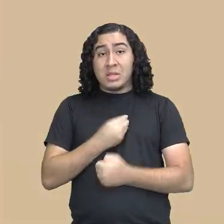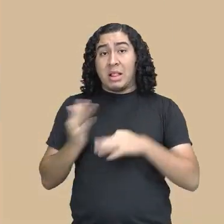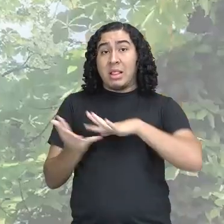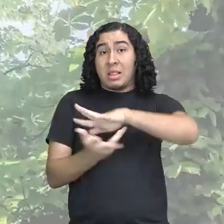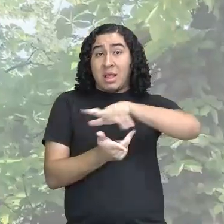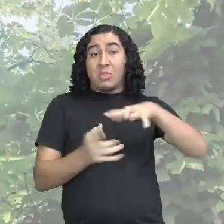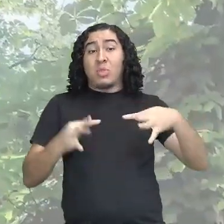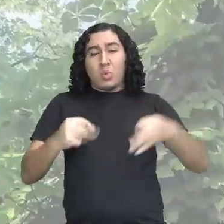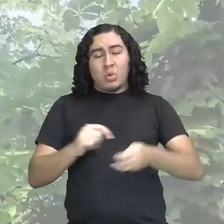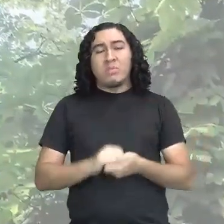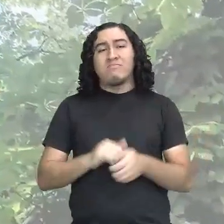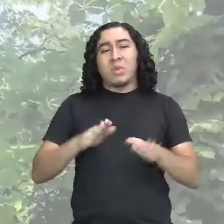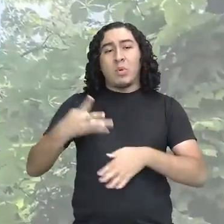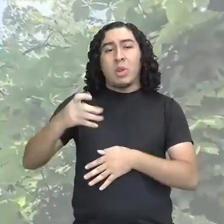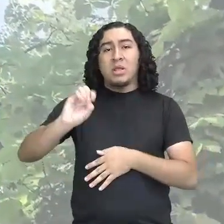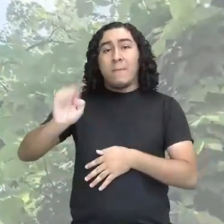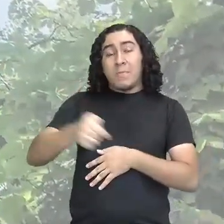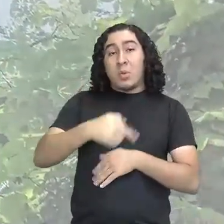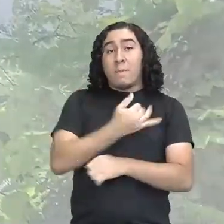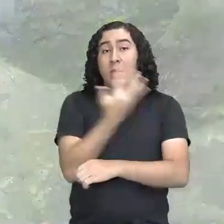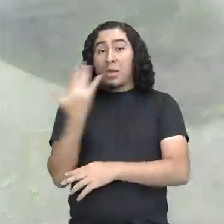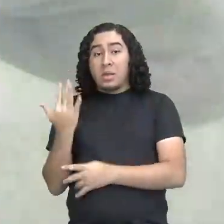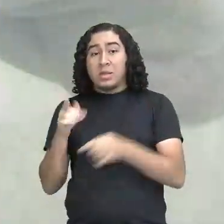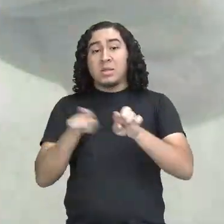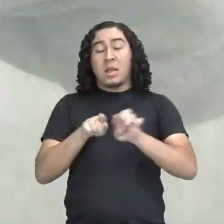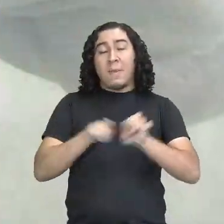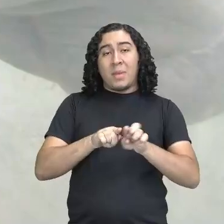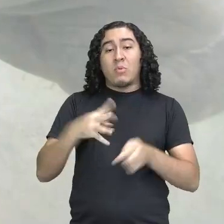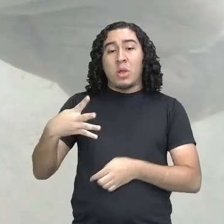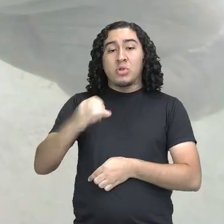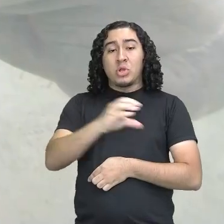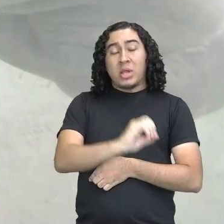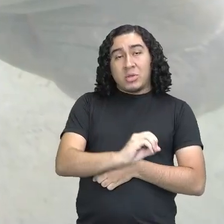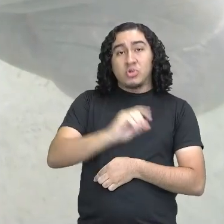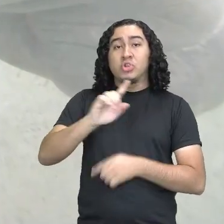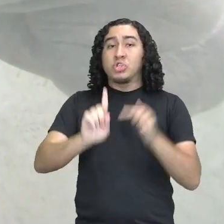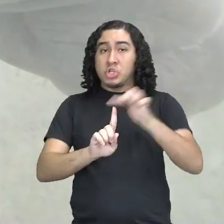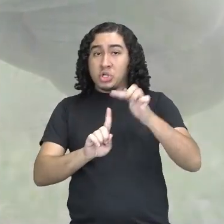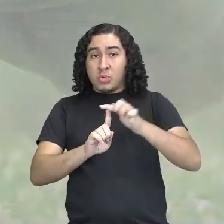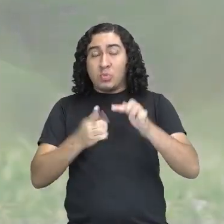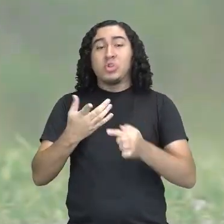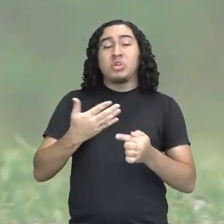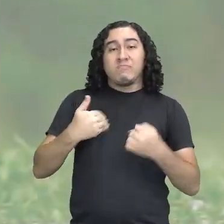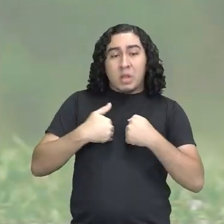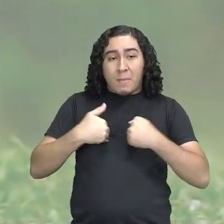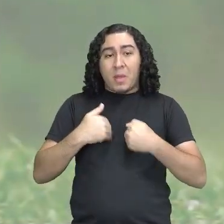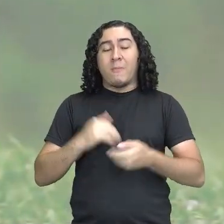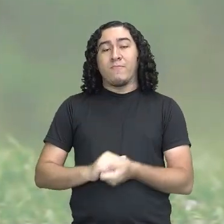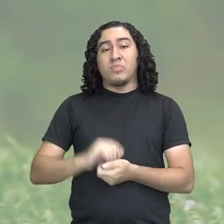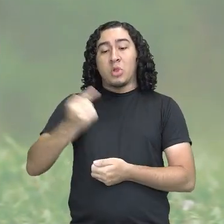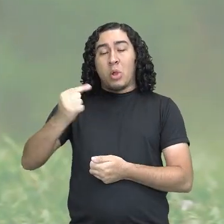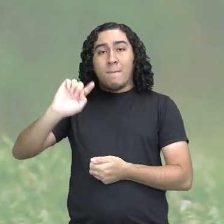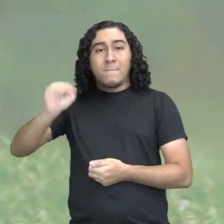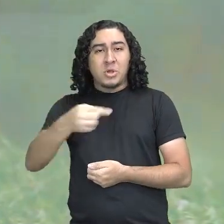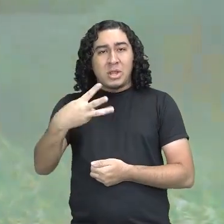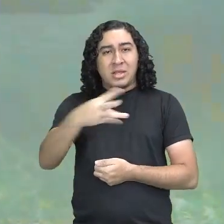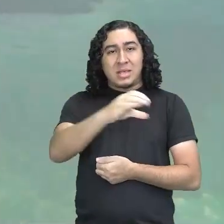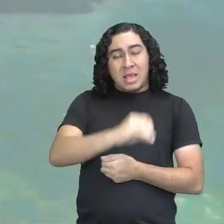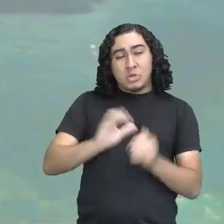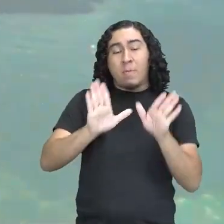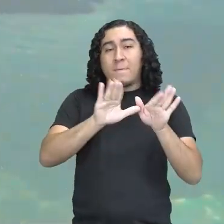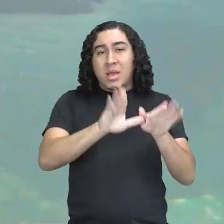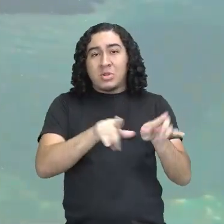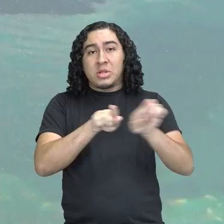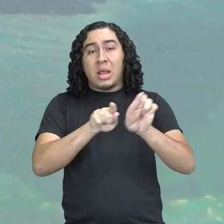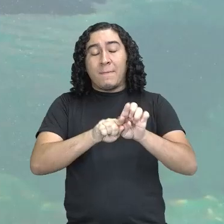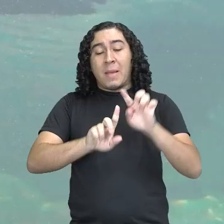Terra, sendo 40 mil espécies de plantas, mais de 400 tipos de mamíferos, 1.300 tipos de pássaros e mais